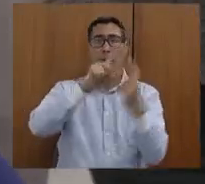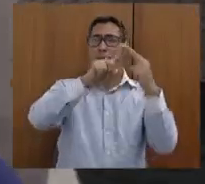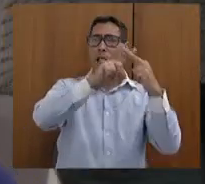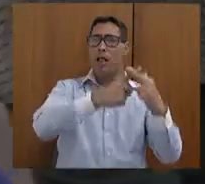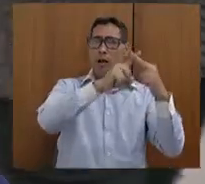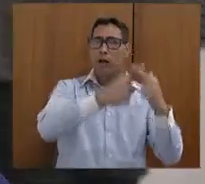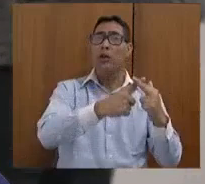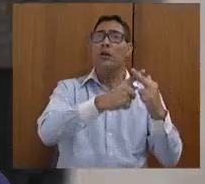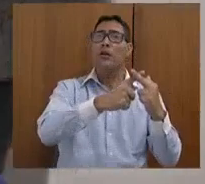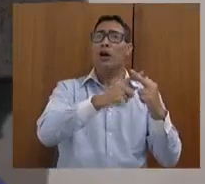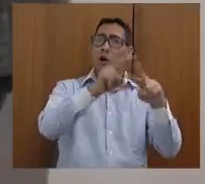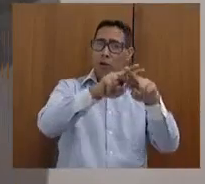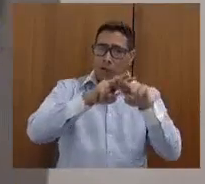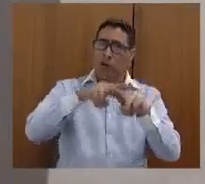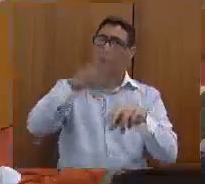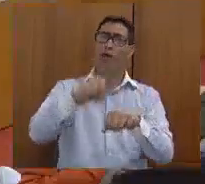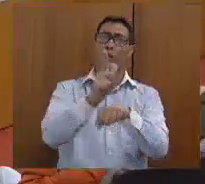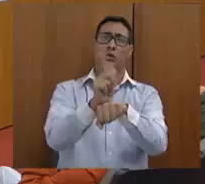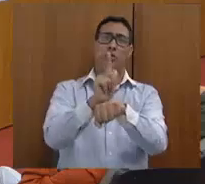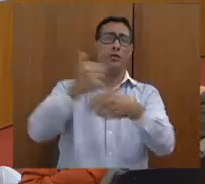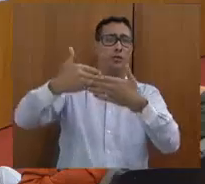do passado